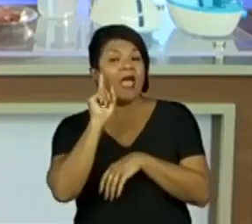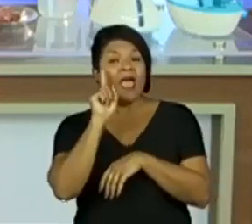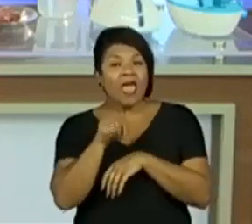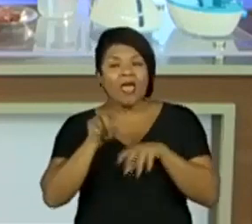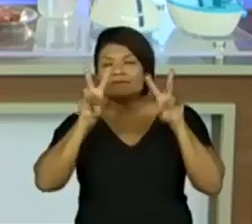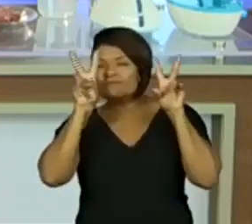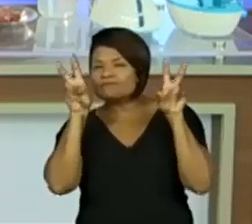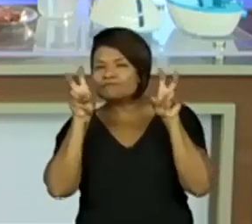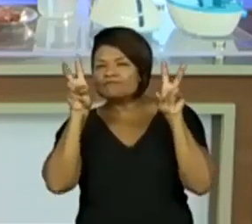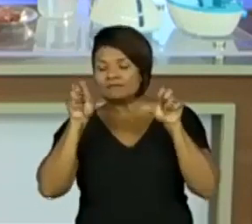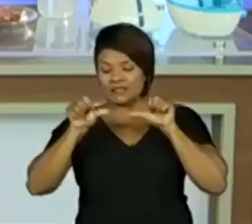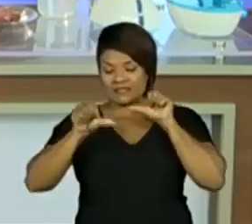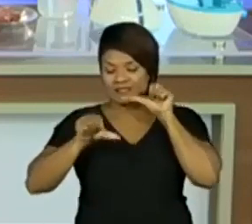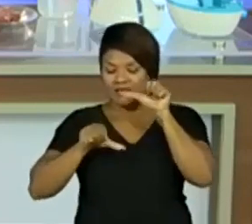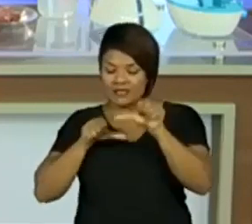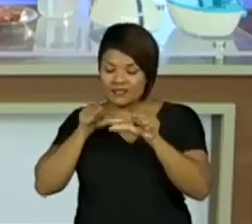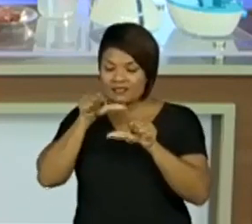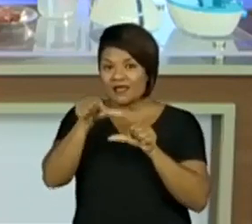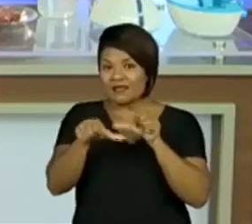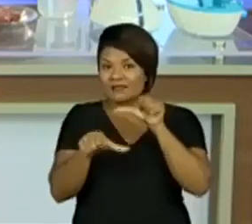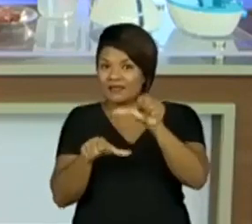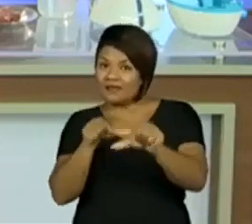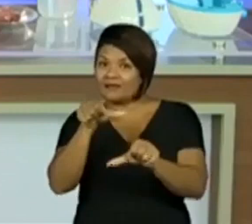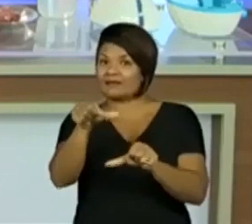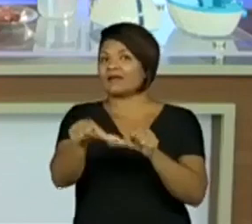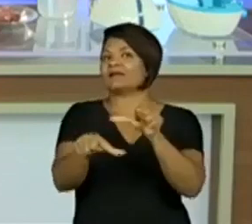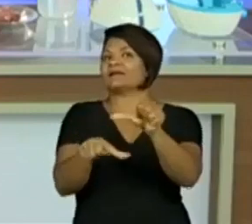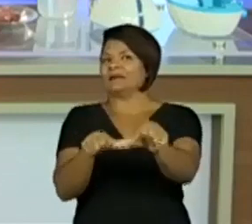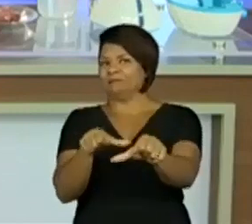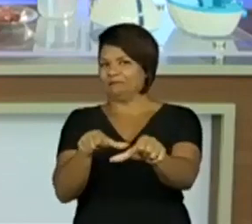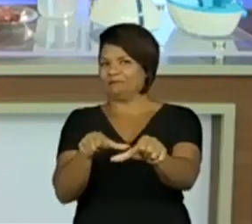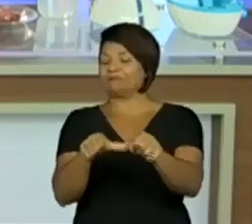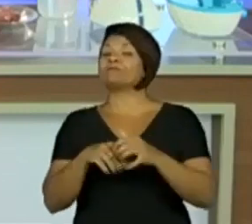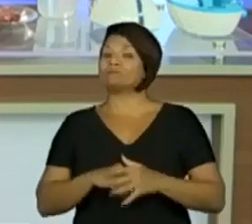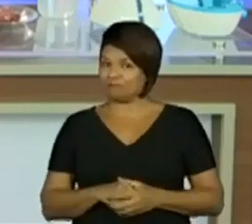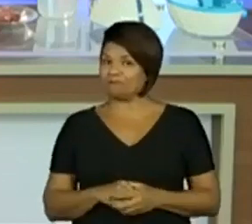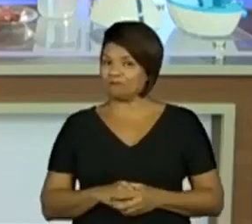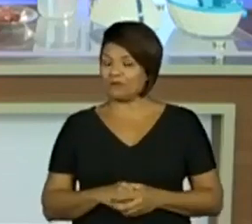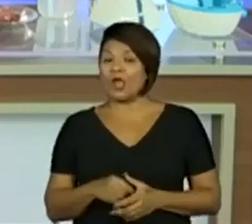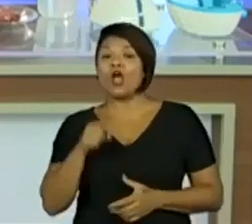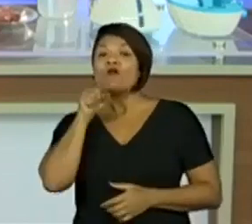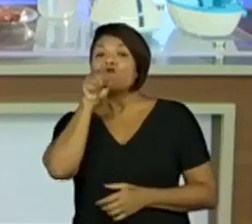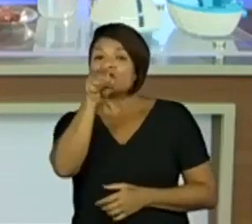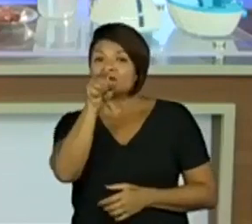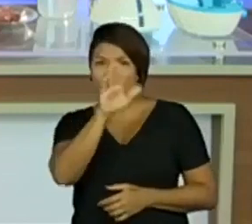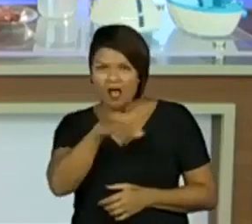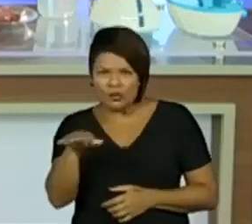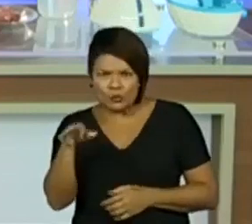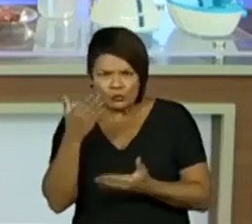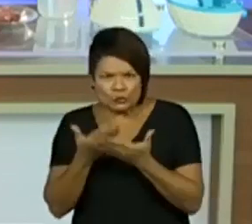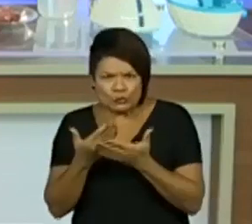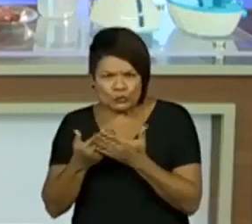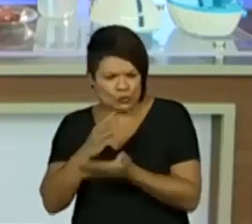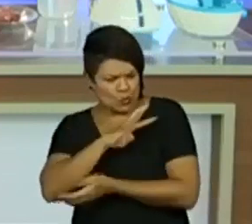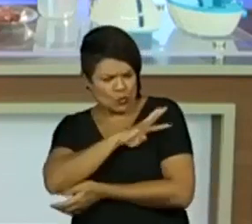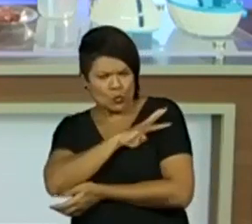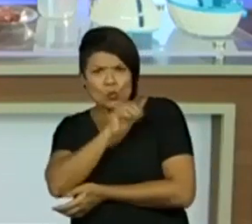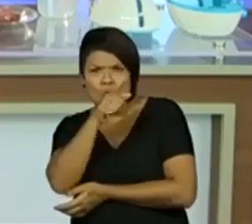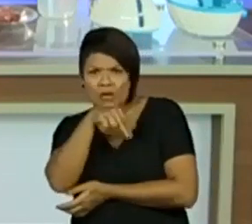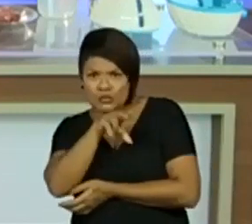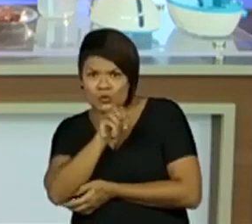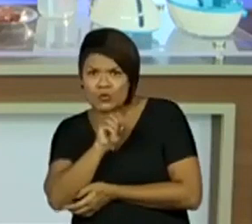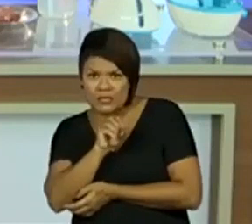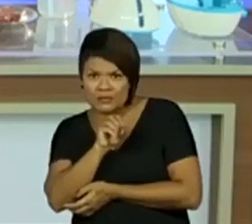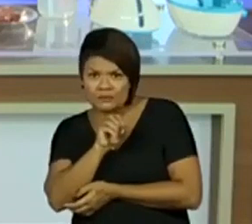transformações. Essa aula foi desenvolvida especialmente para você, aluno do 4º ano, mas todos os